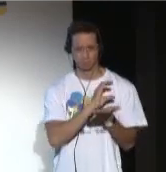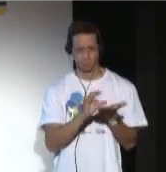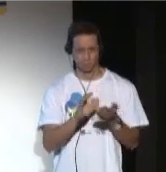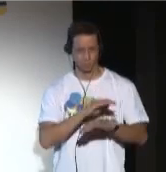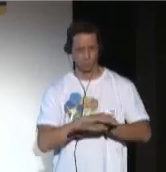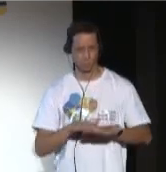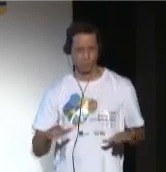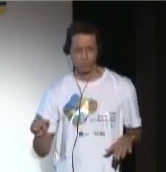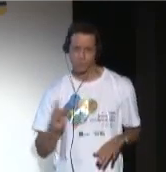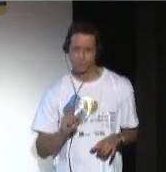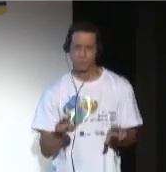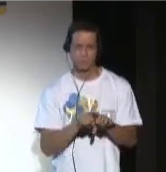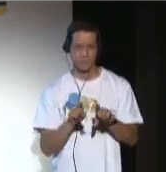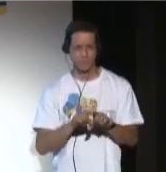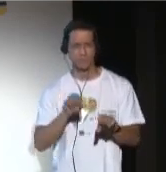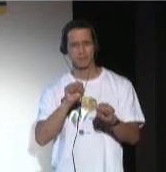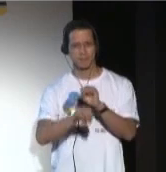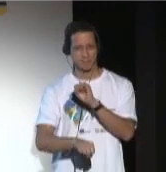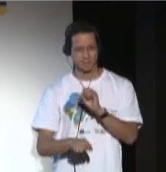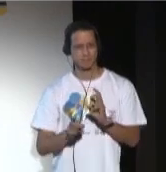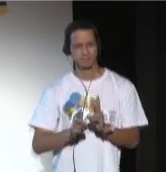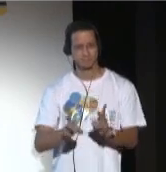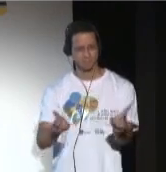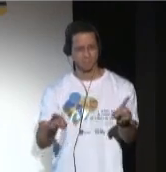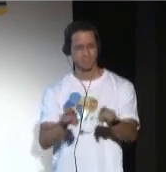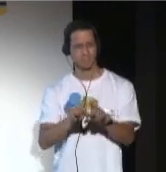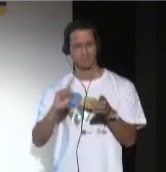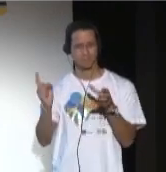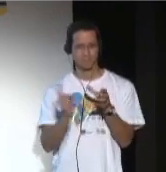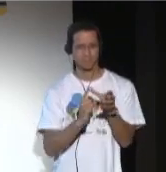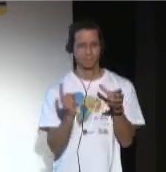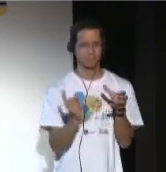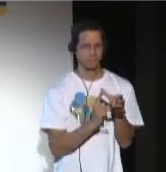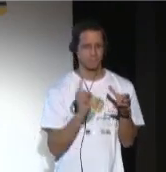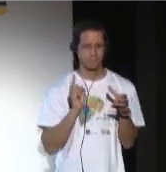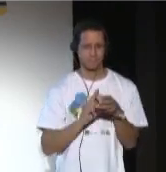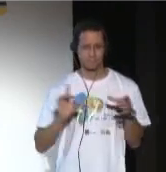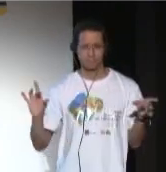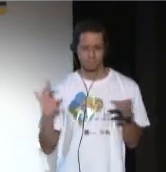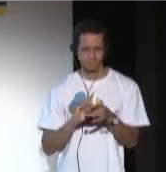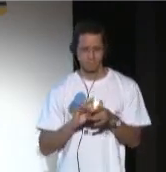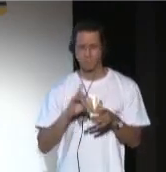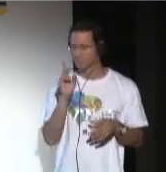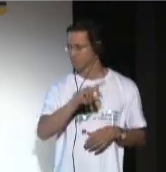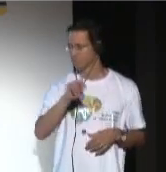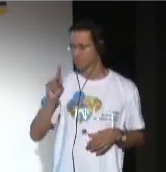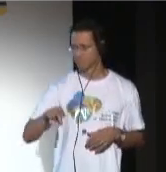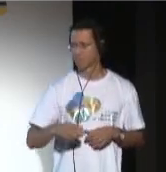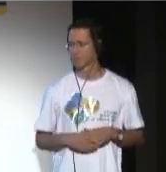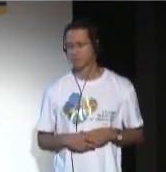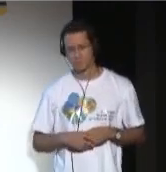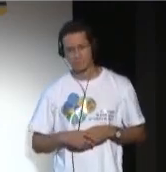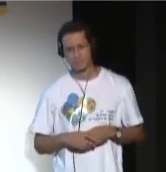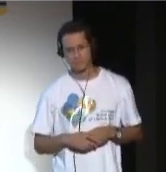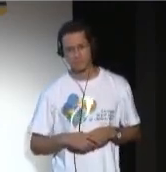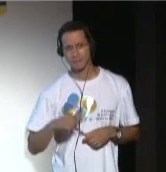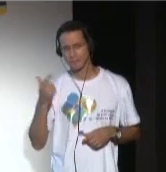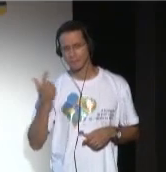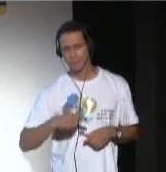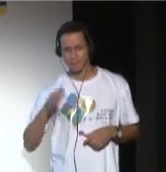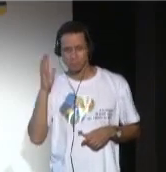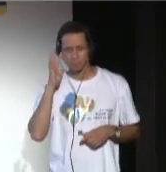mas também sobre a formação e sobre o engajamento de professores. E, por fim, algo que eu